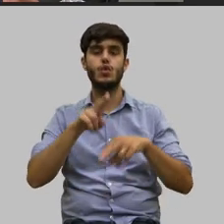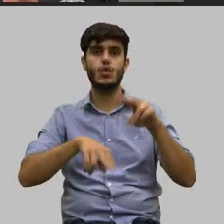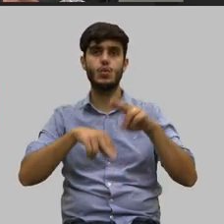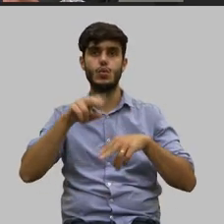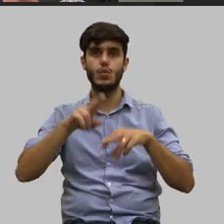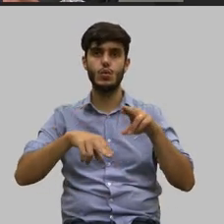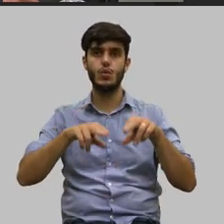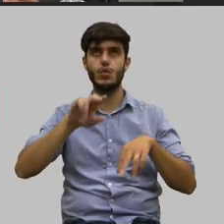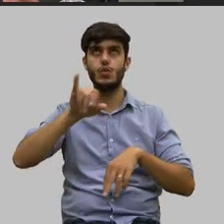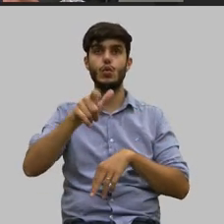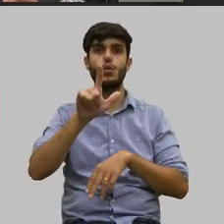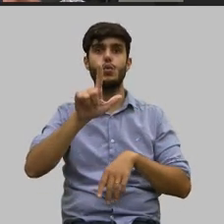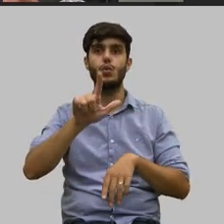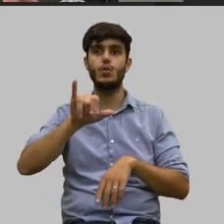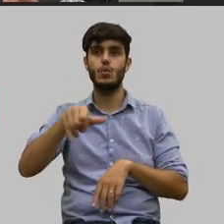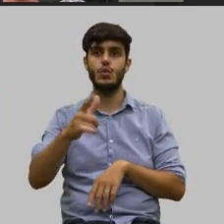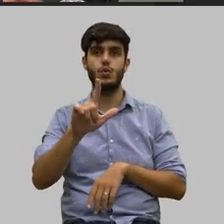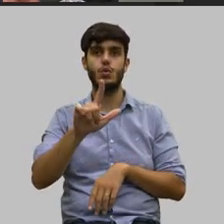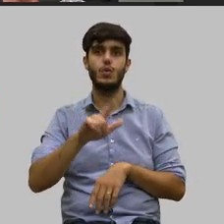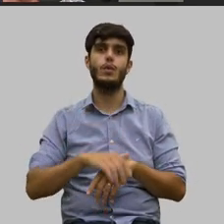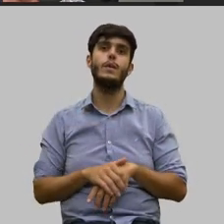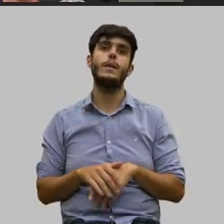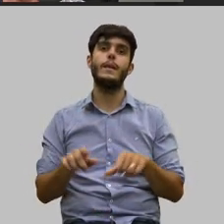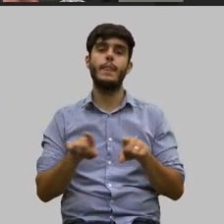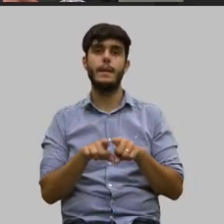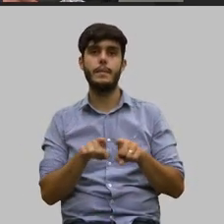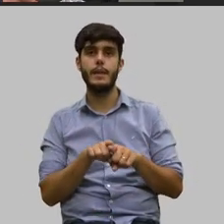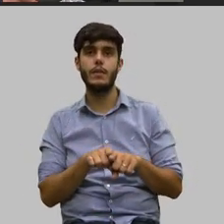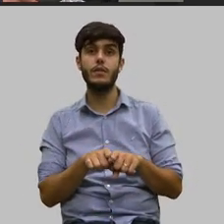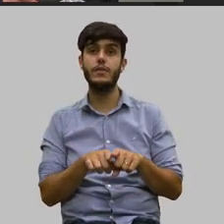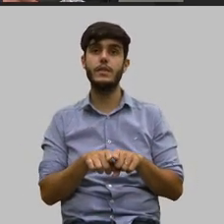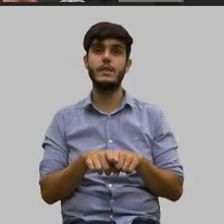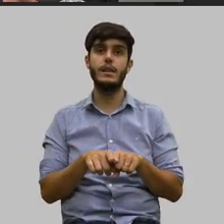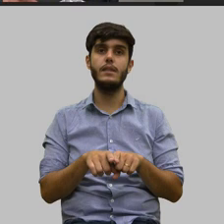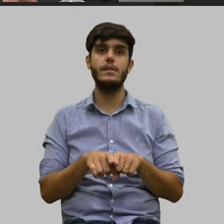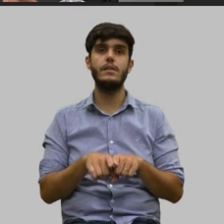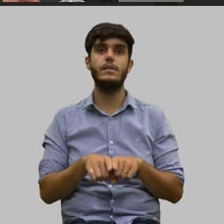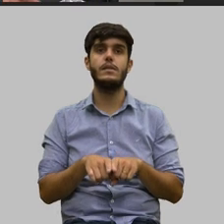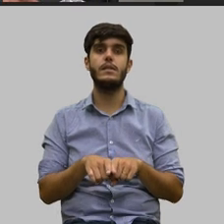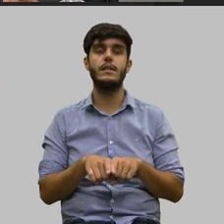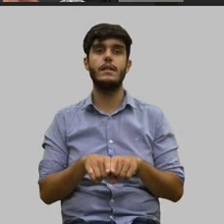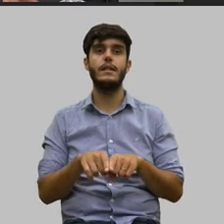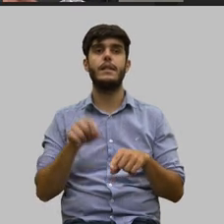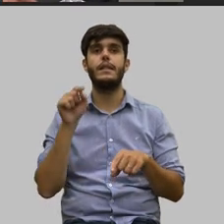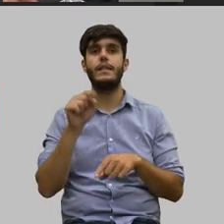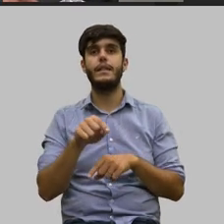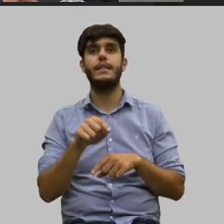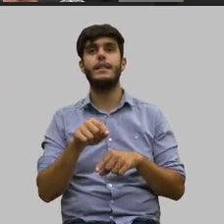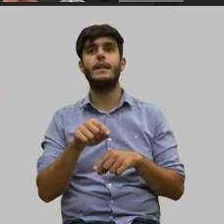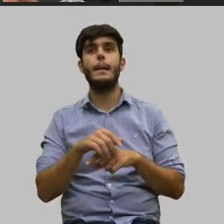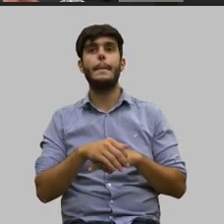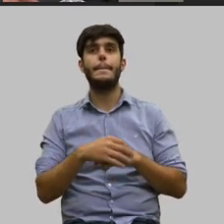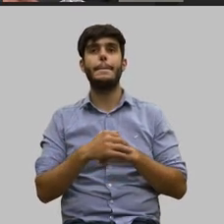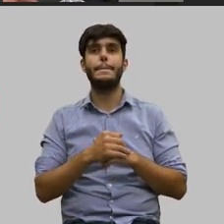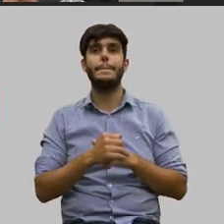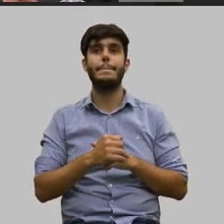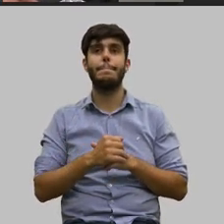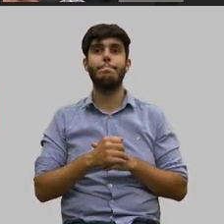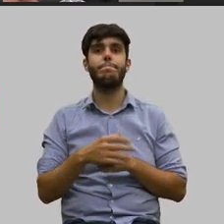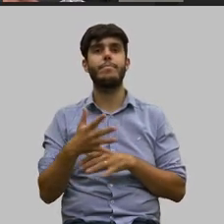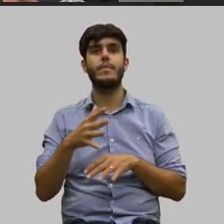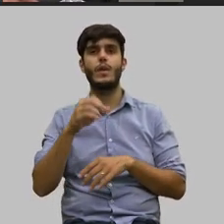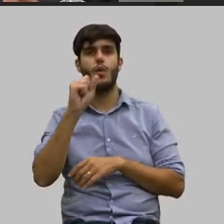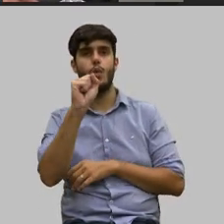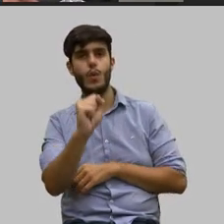de excedentes de 17 que na prática foi eh reduzida a nove porque eh oito